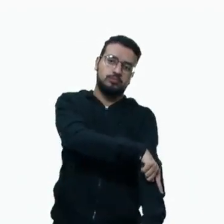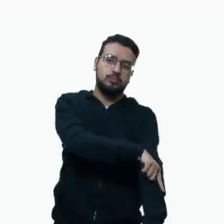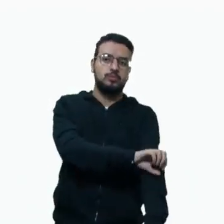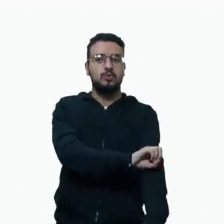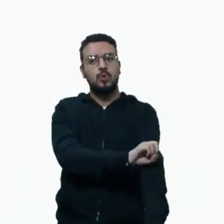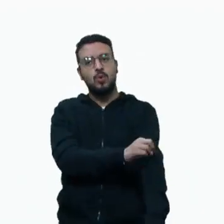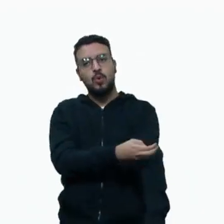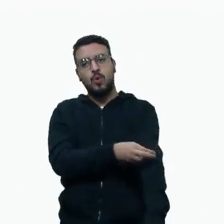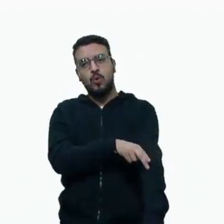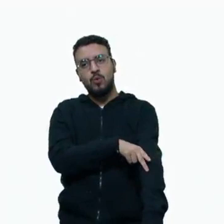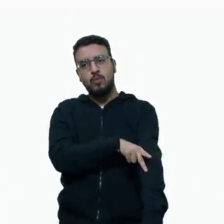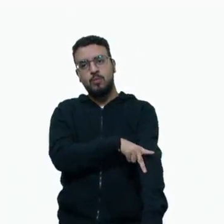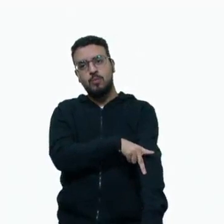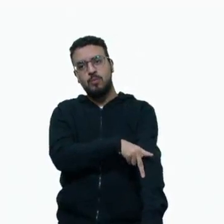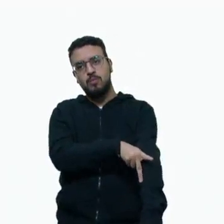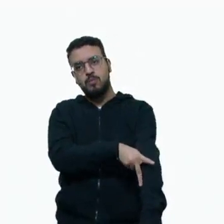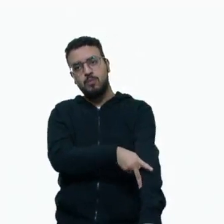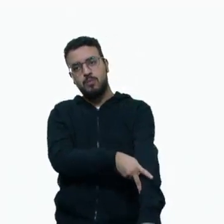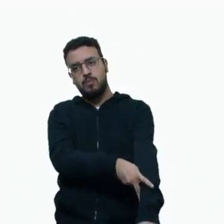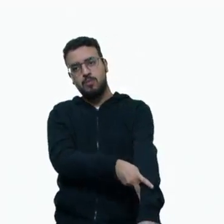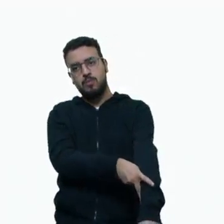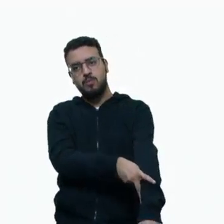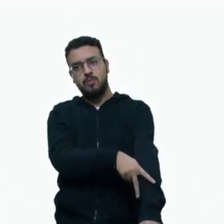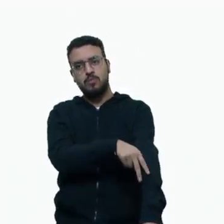e a ulnar.